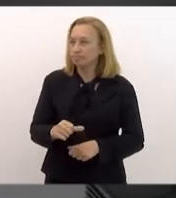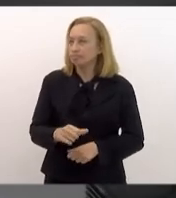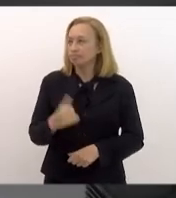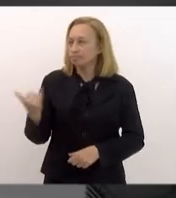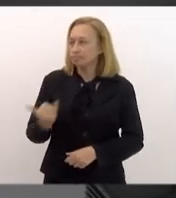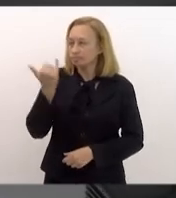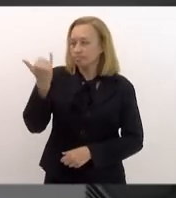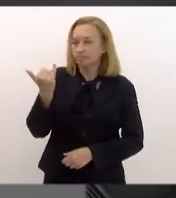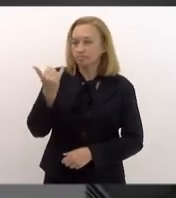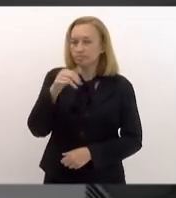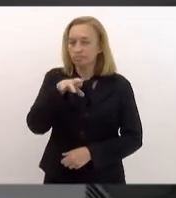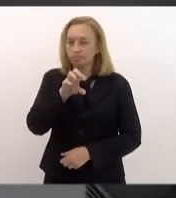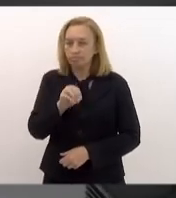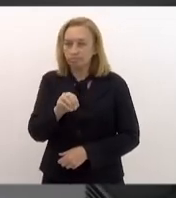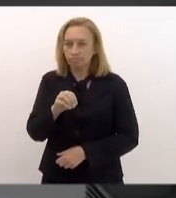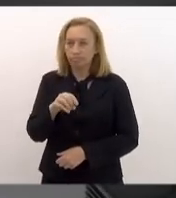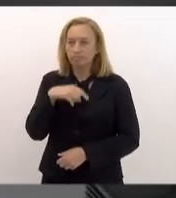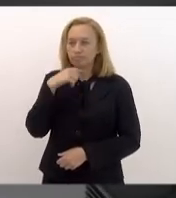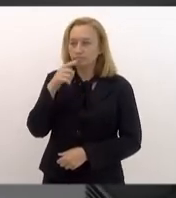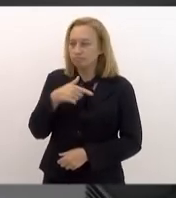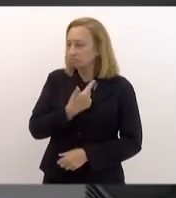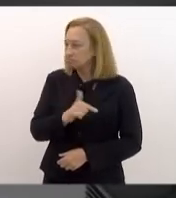do arco não tem dúvida, tanto